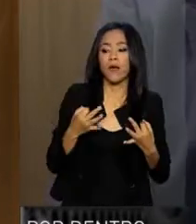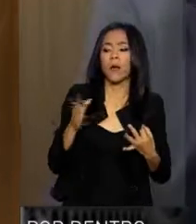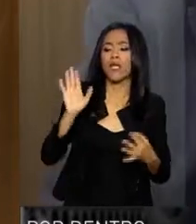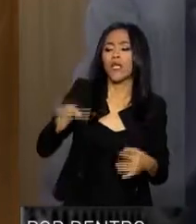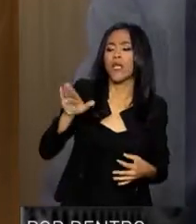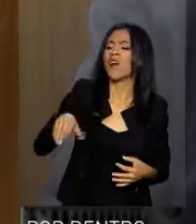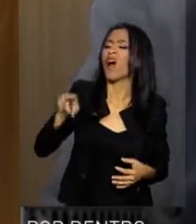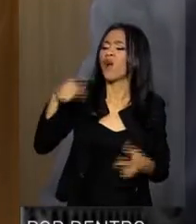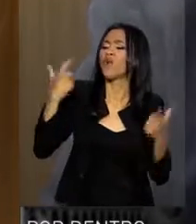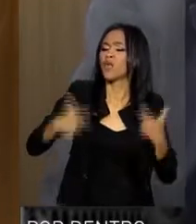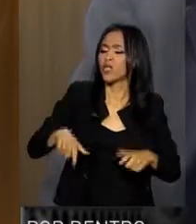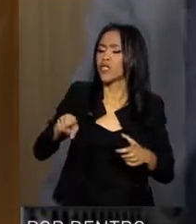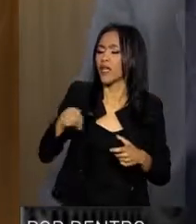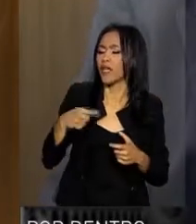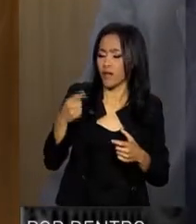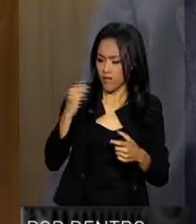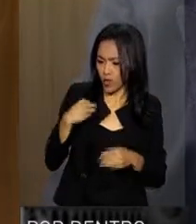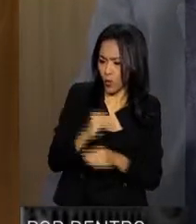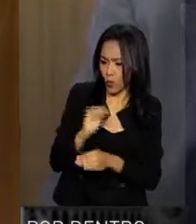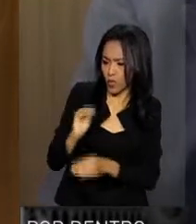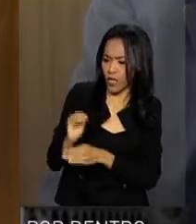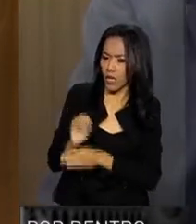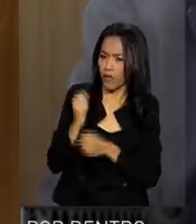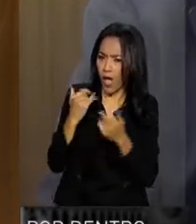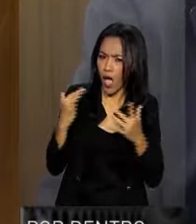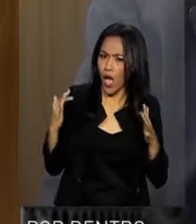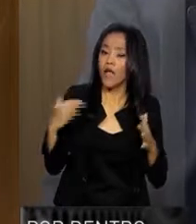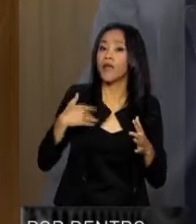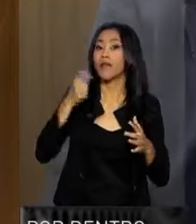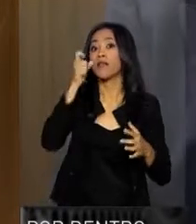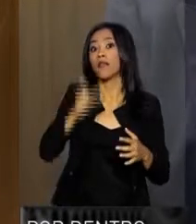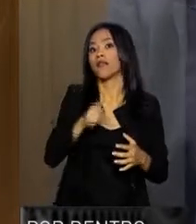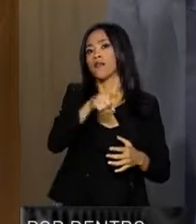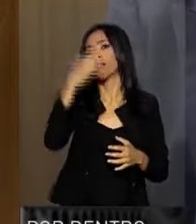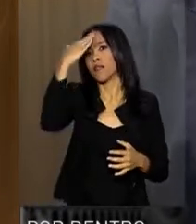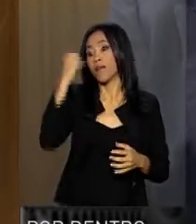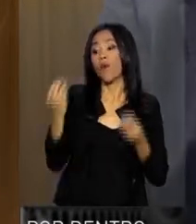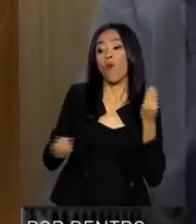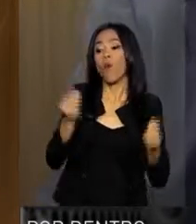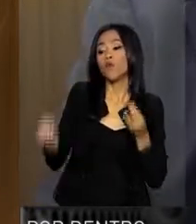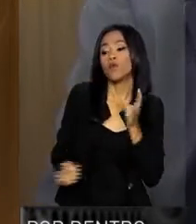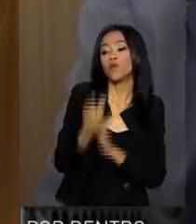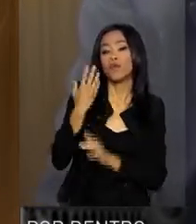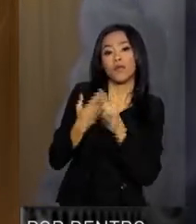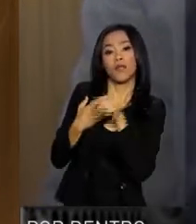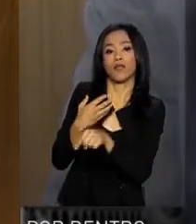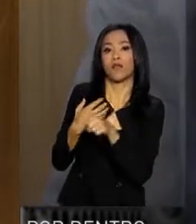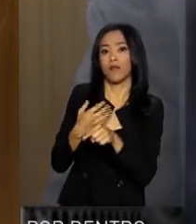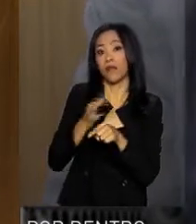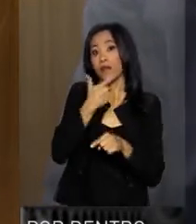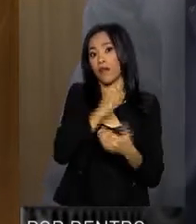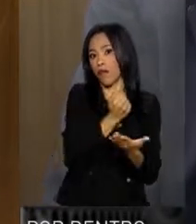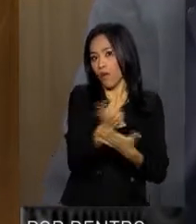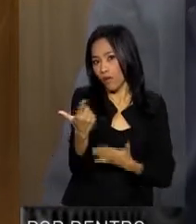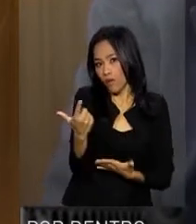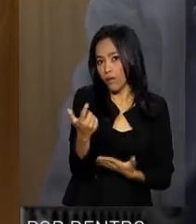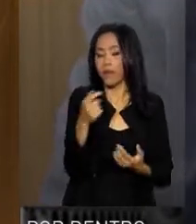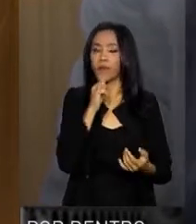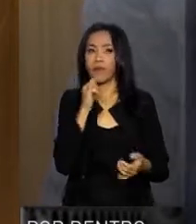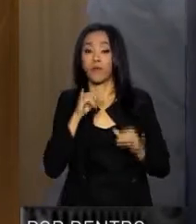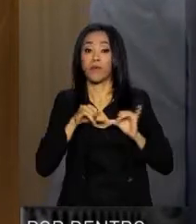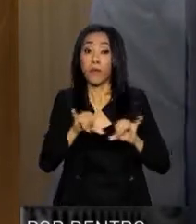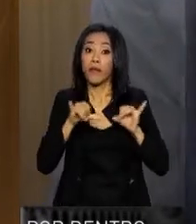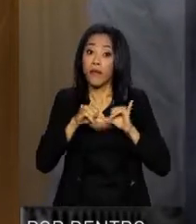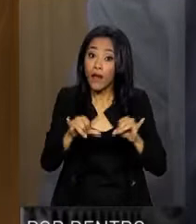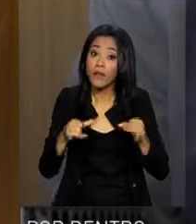esse produto comprado os próprios governos as próprias é ex próprios grandes compradores como rede de supermercados